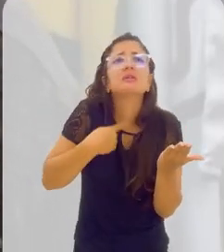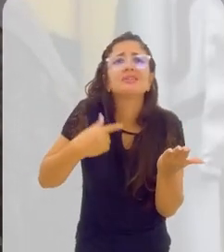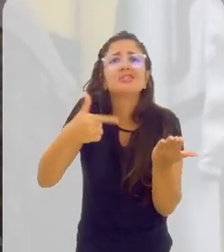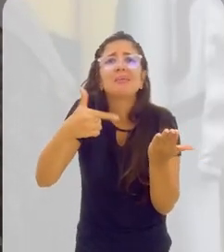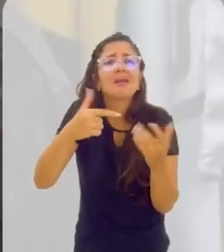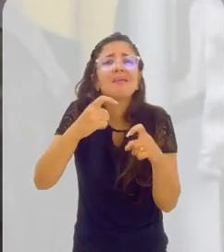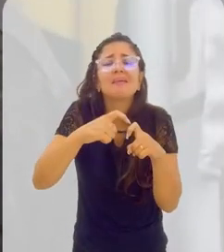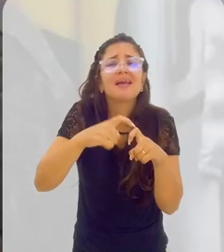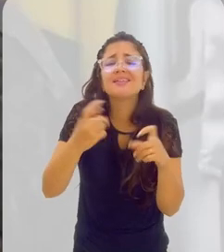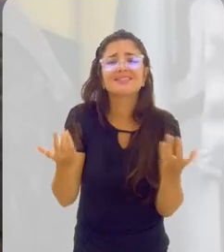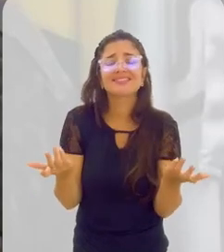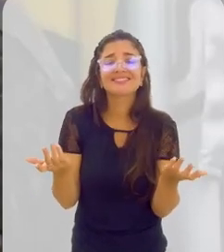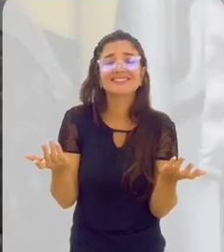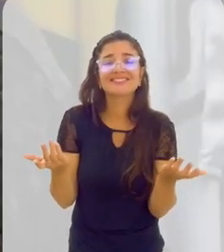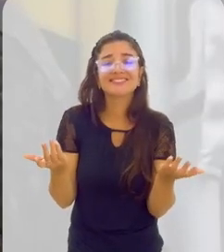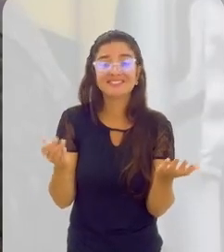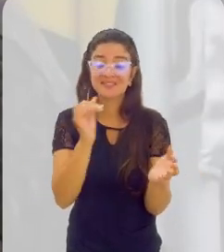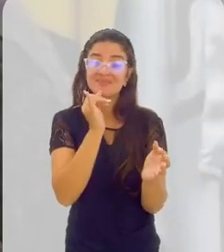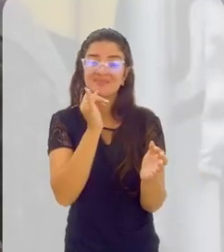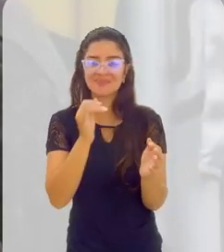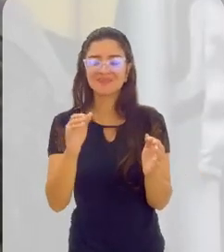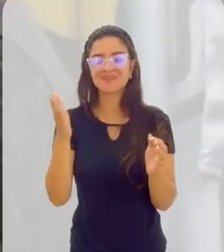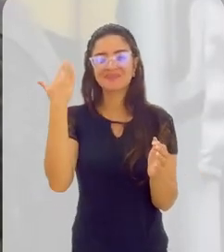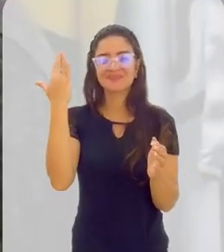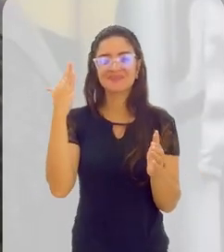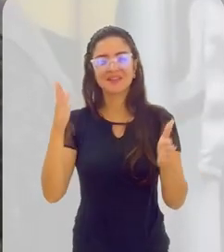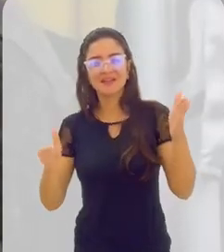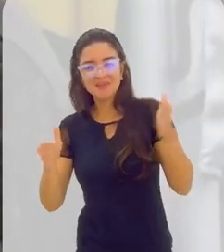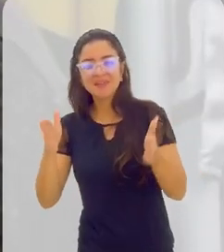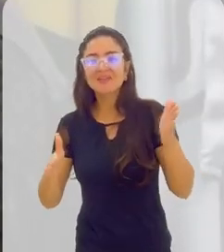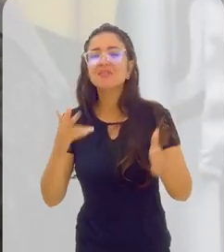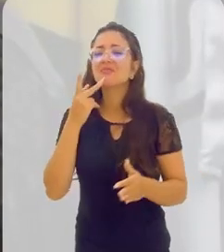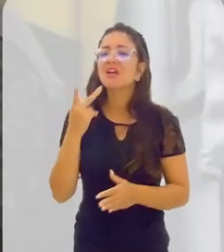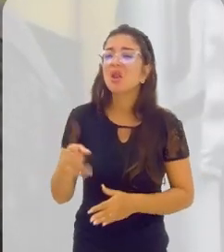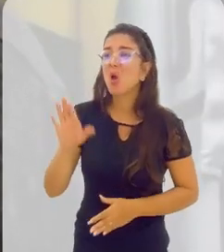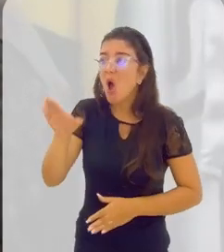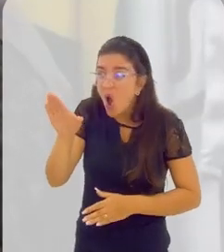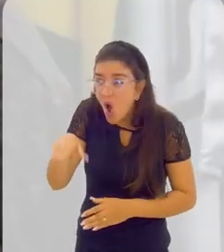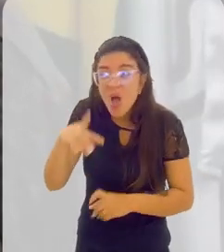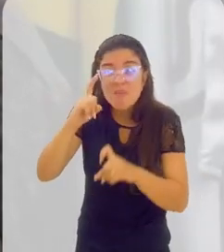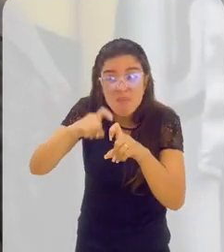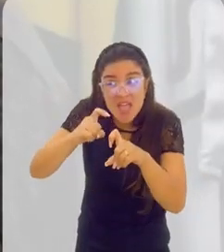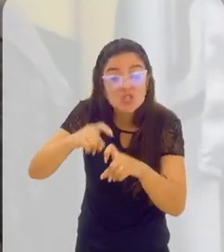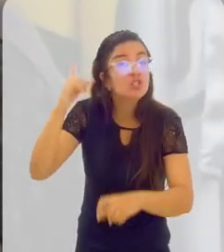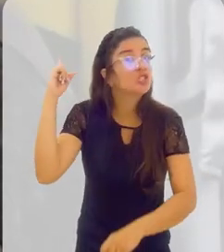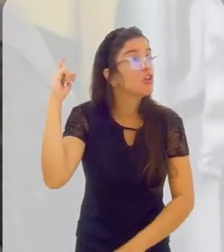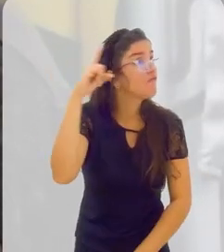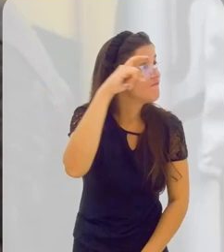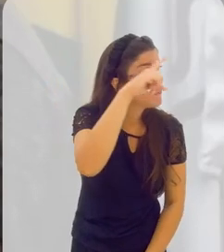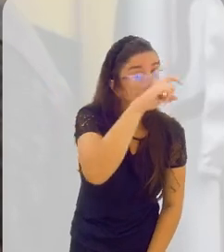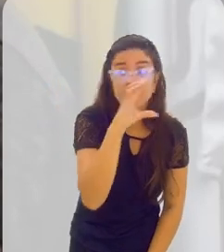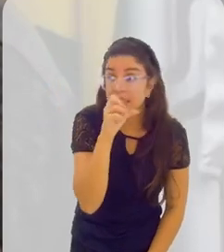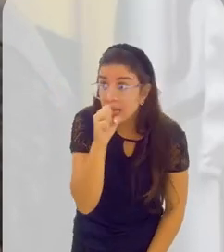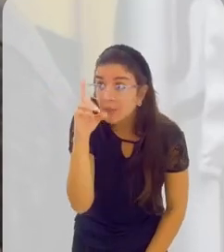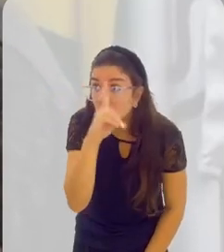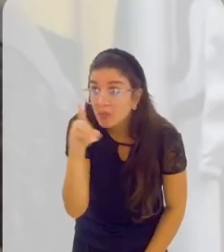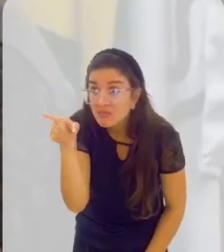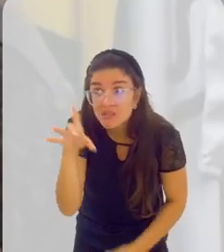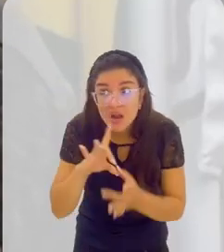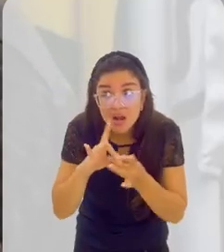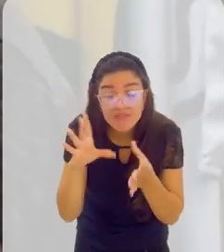numa determinada época tava me convencendo que medicina era muito trabalhoso não tinha fim de semana